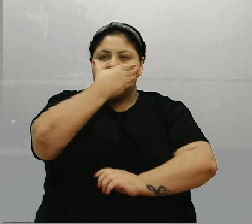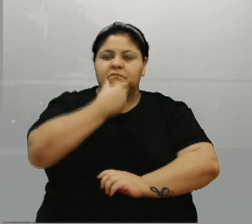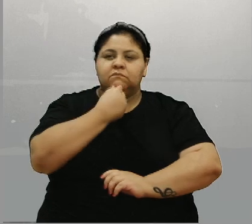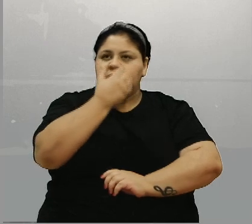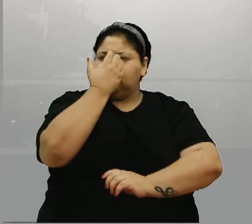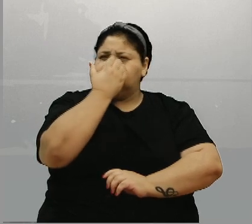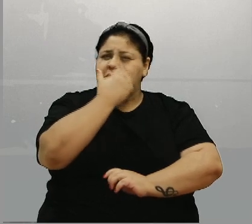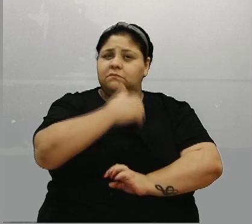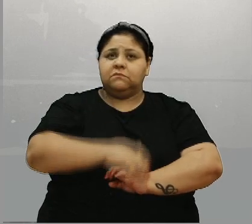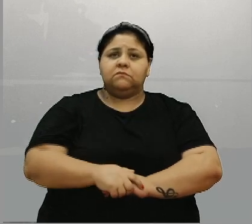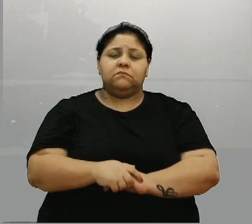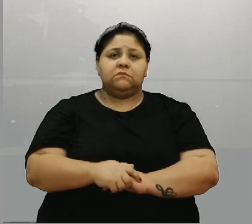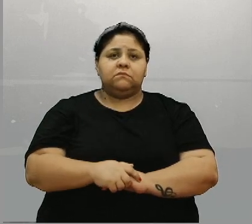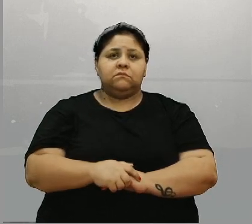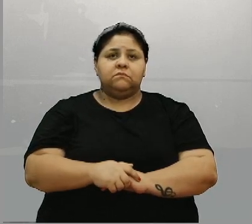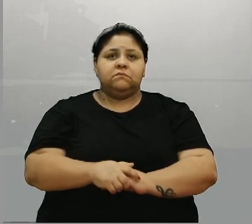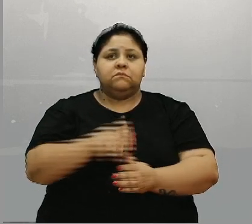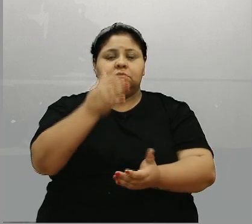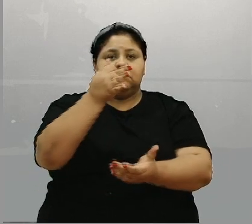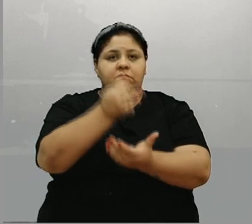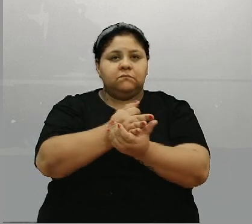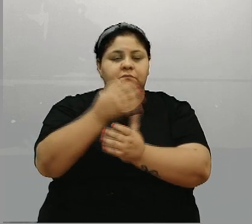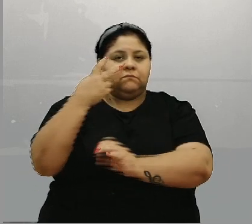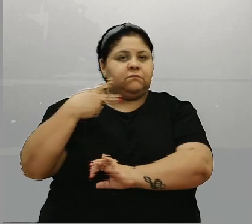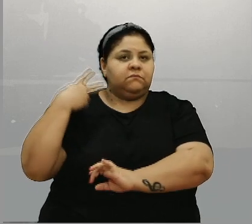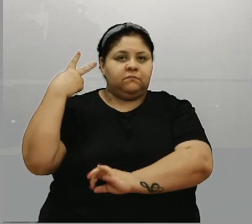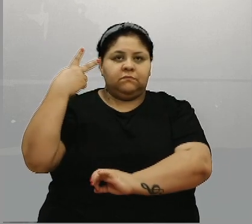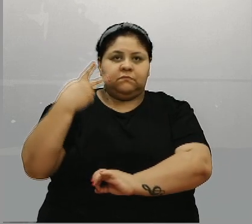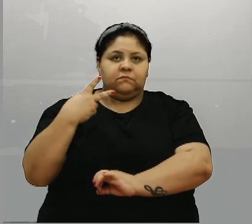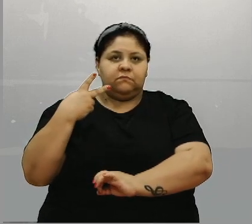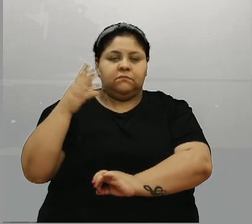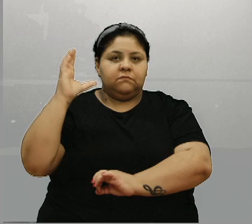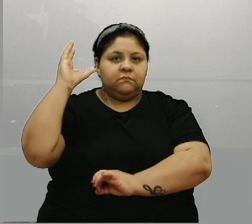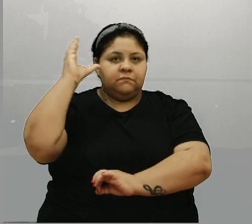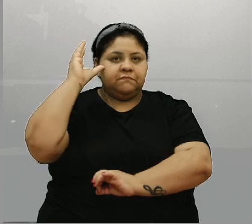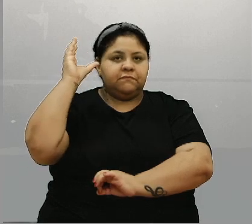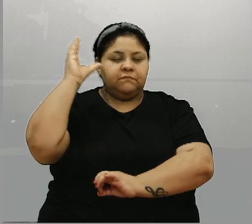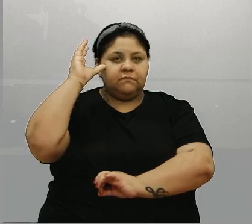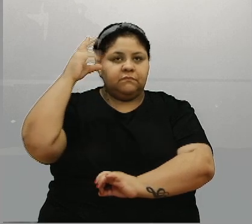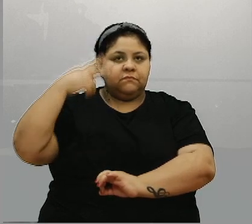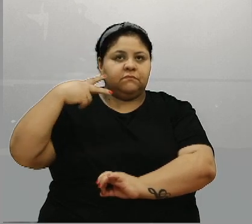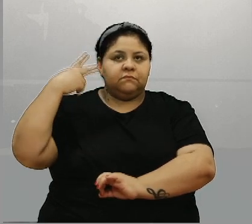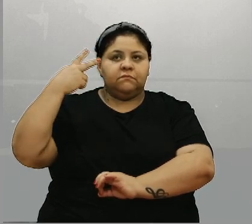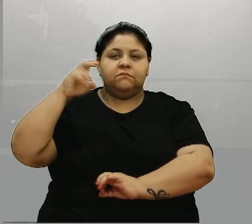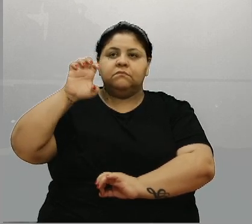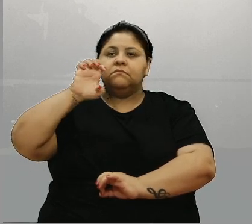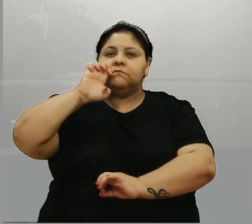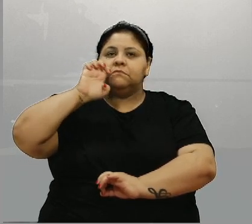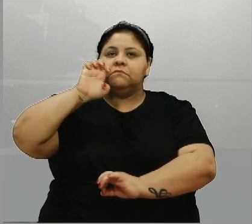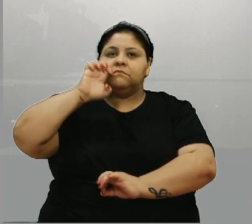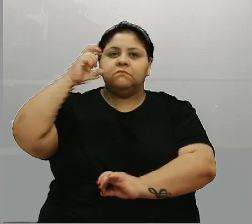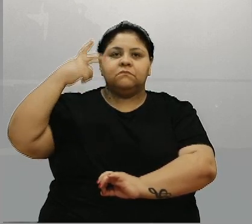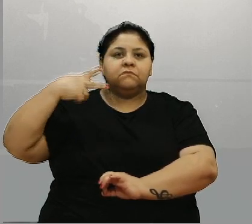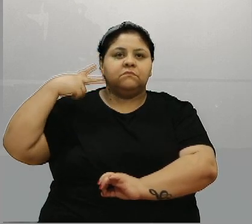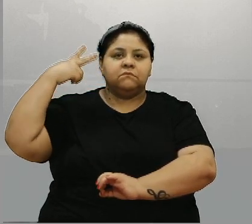e vereadores, com a ausência do vereador Cadori, vereadora Estela Balardim